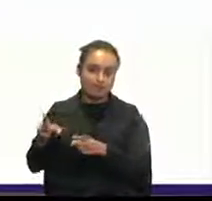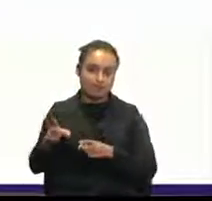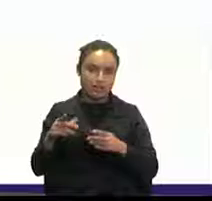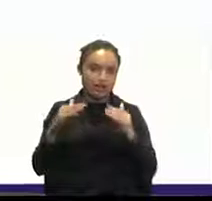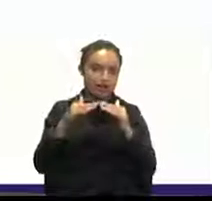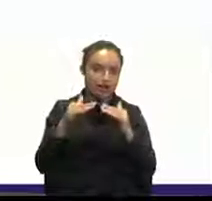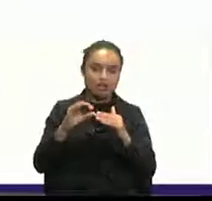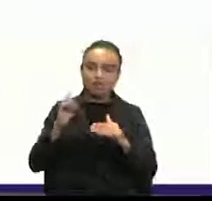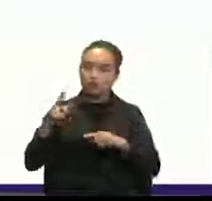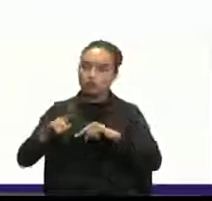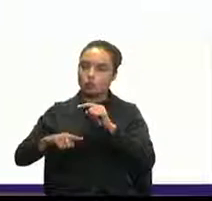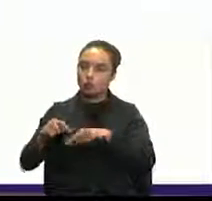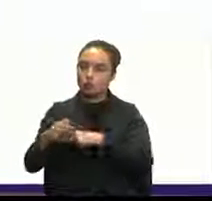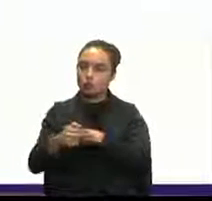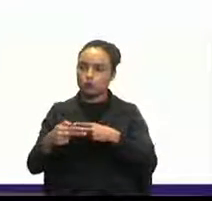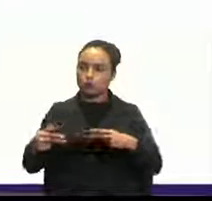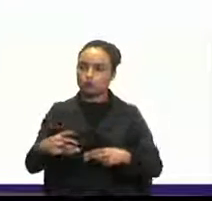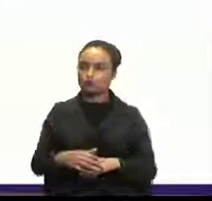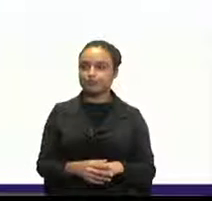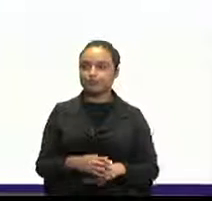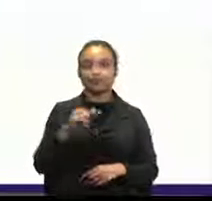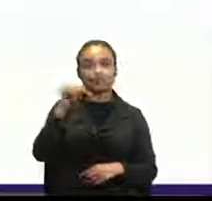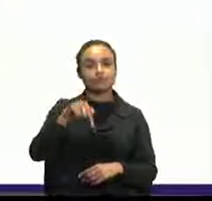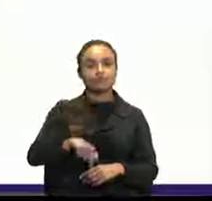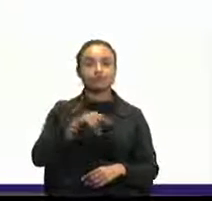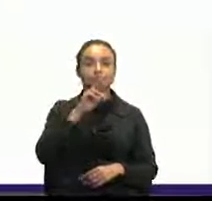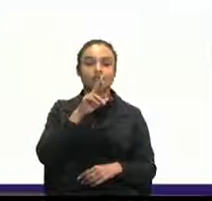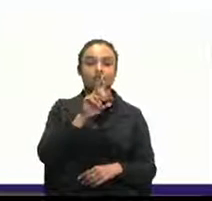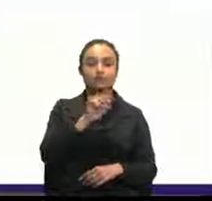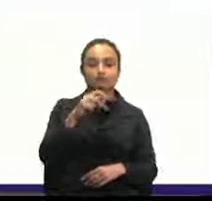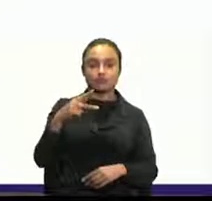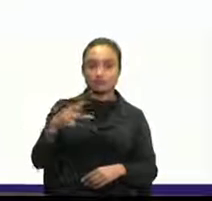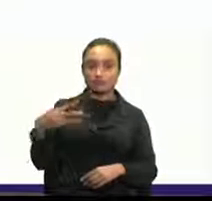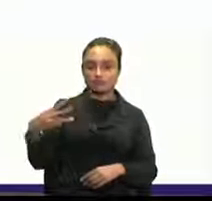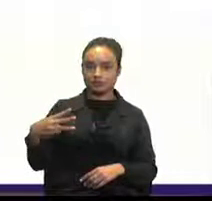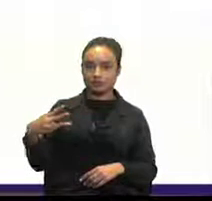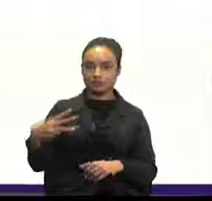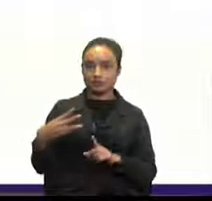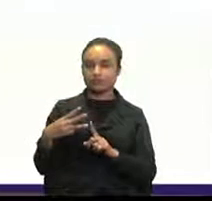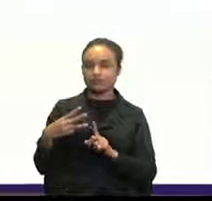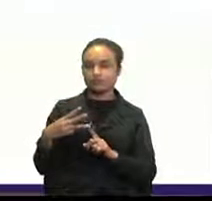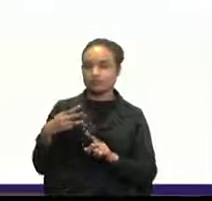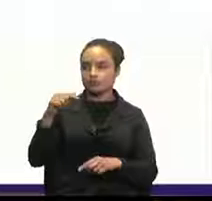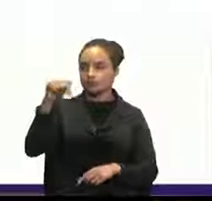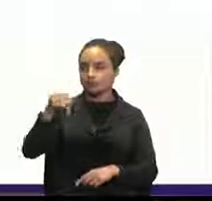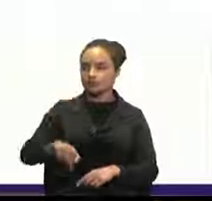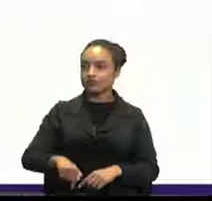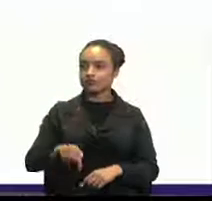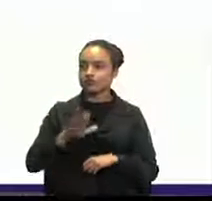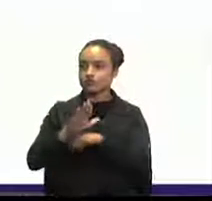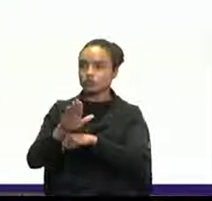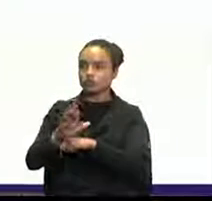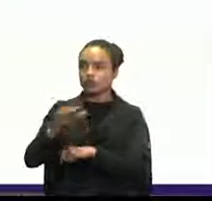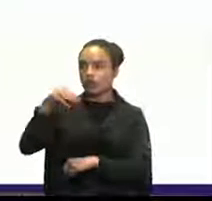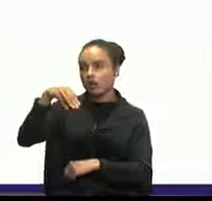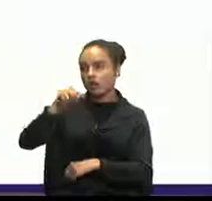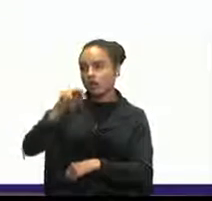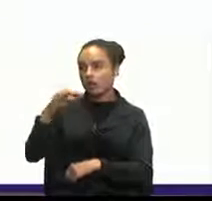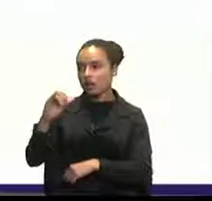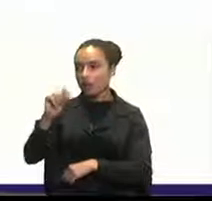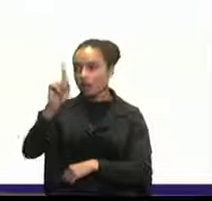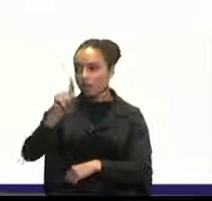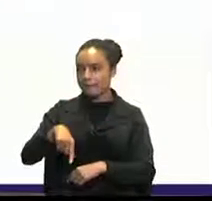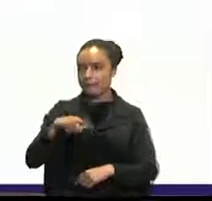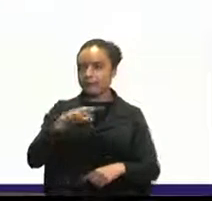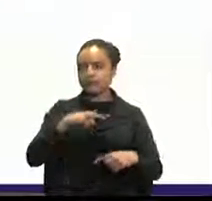para solucionar a questão levantada por baixo devemos entender os seguintes nós temos mercado à vista negociações